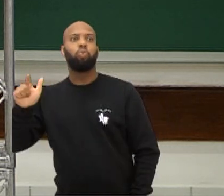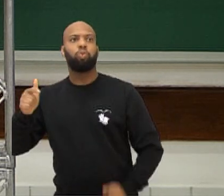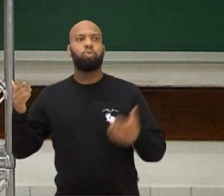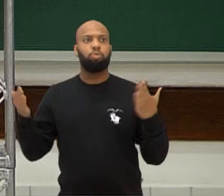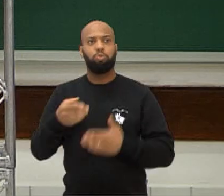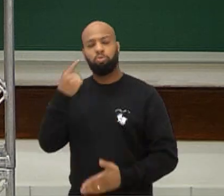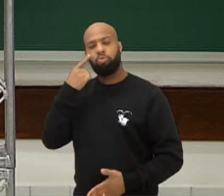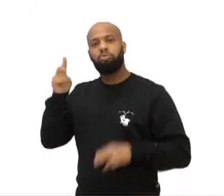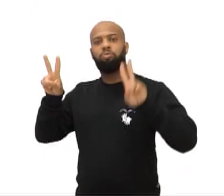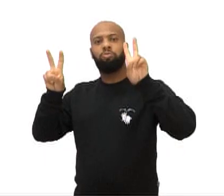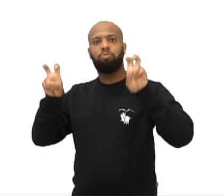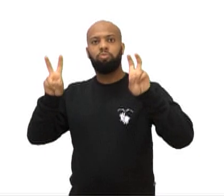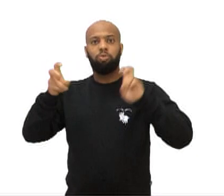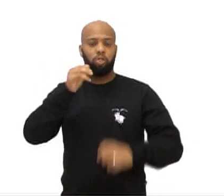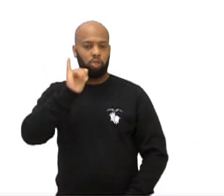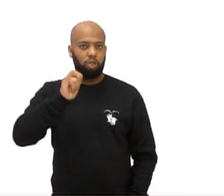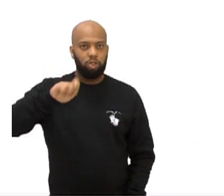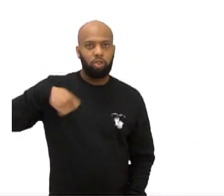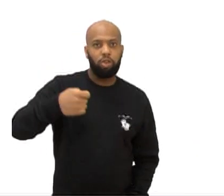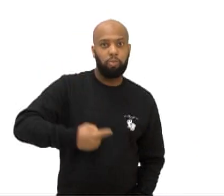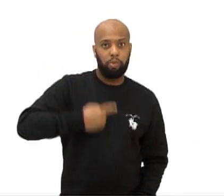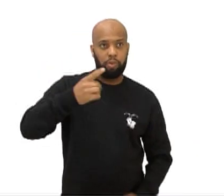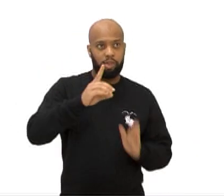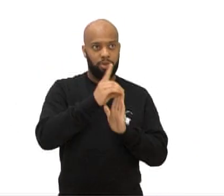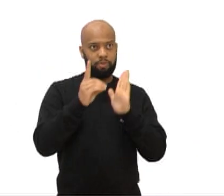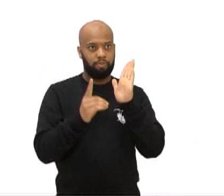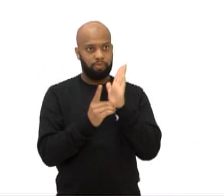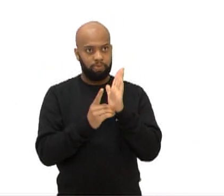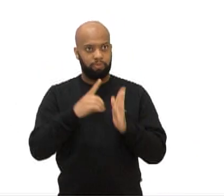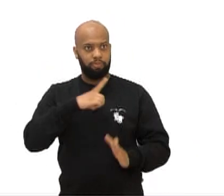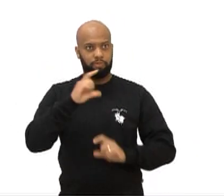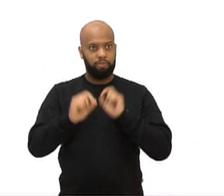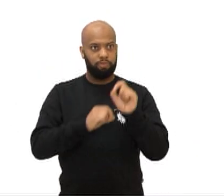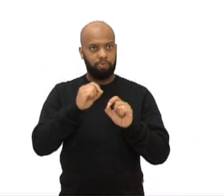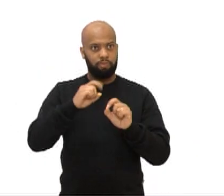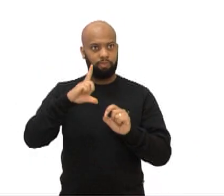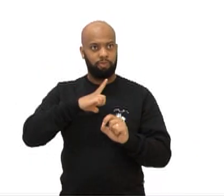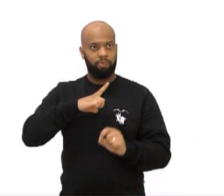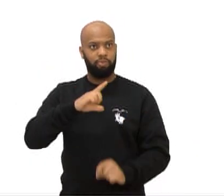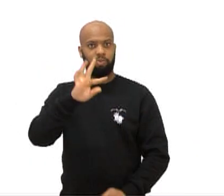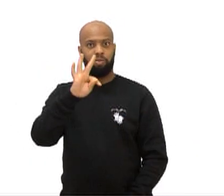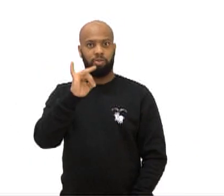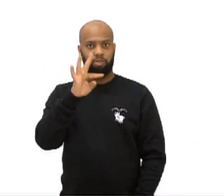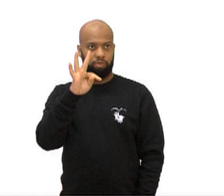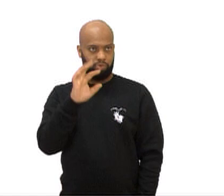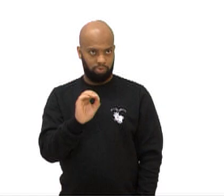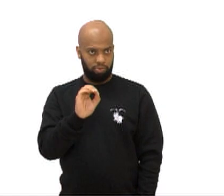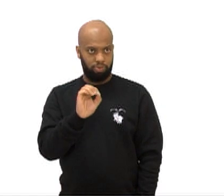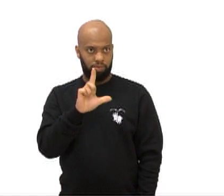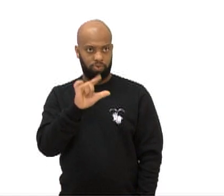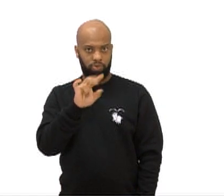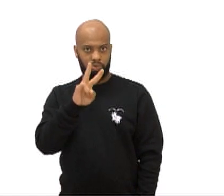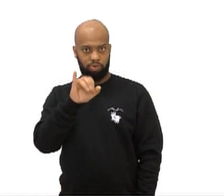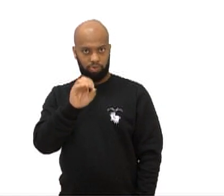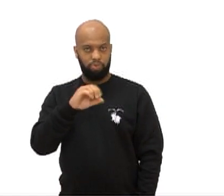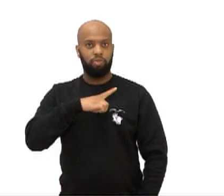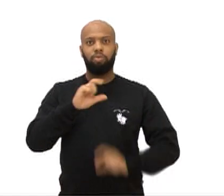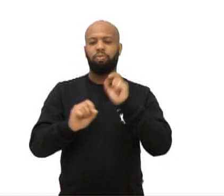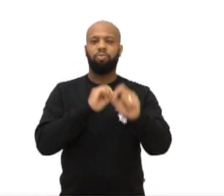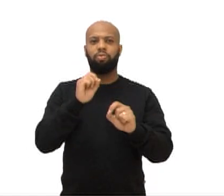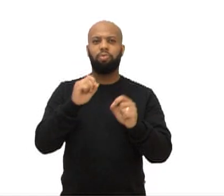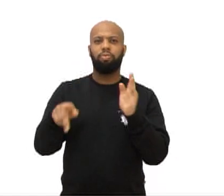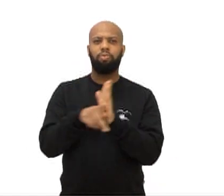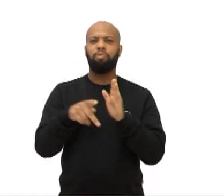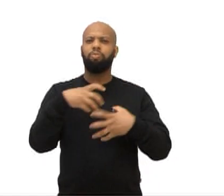Comentários sobre a Primeira Década de Tito Livio. E nesse livro, ele vai trazer uma perspectiva política muito